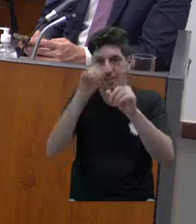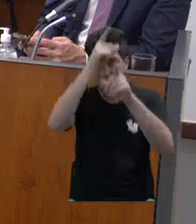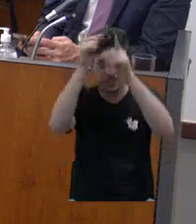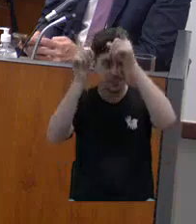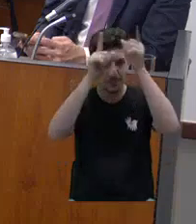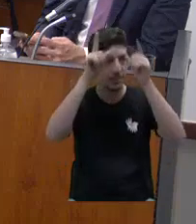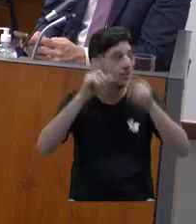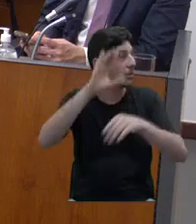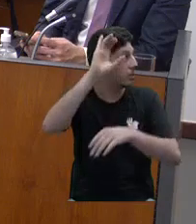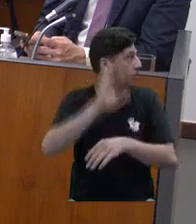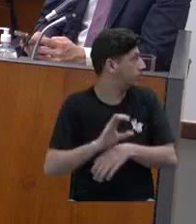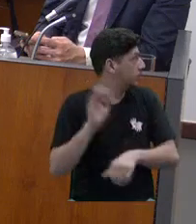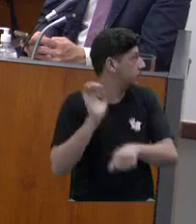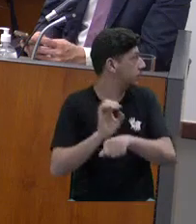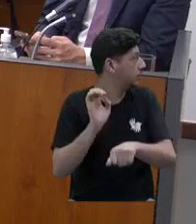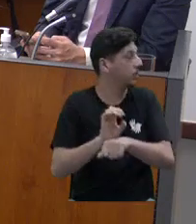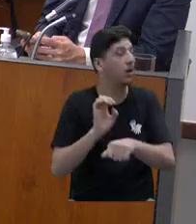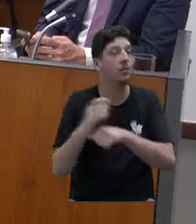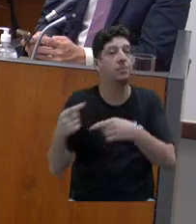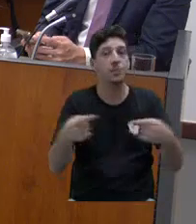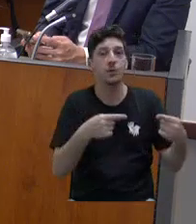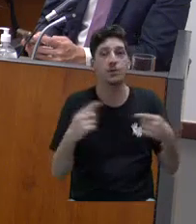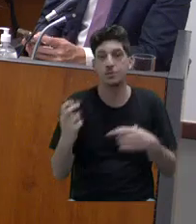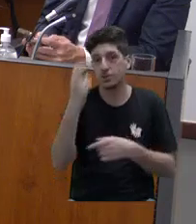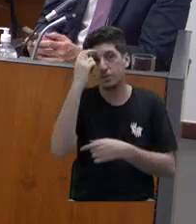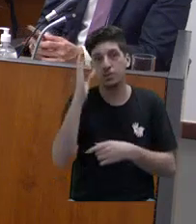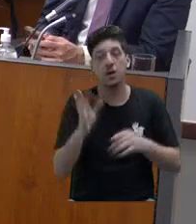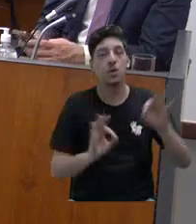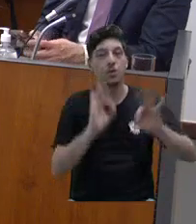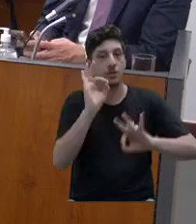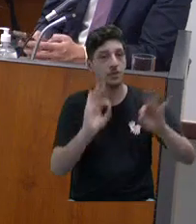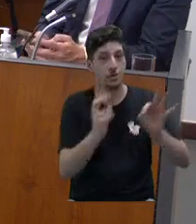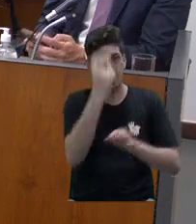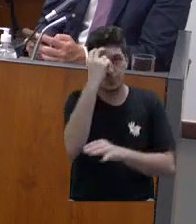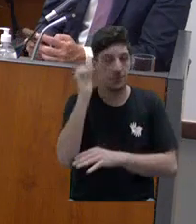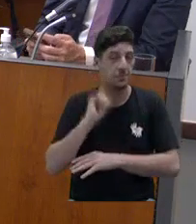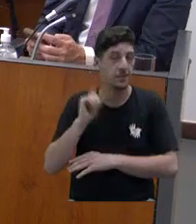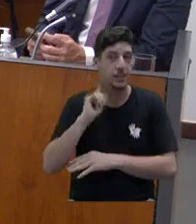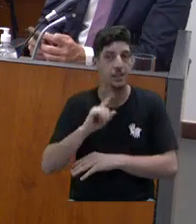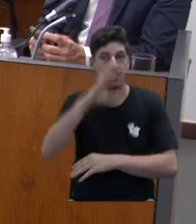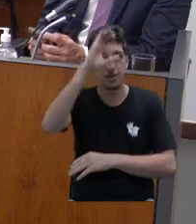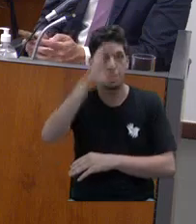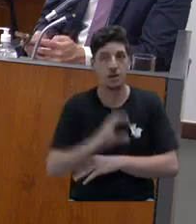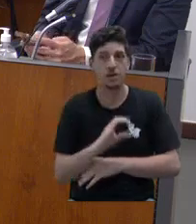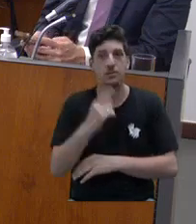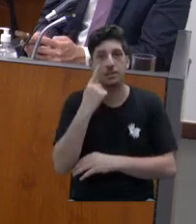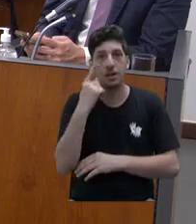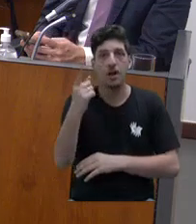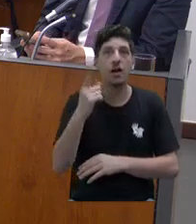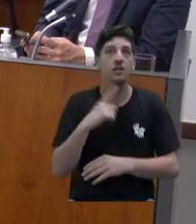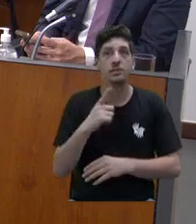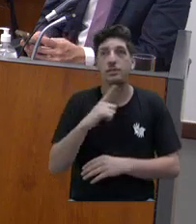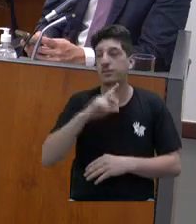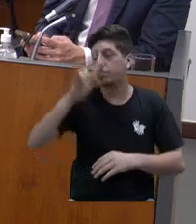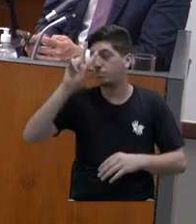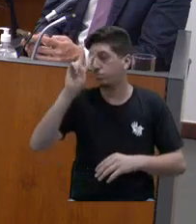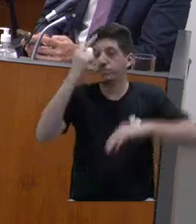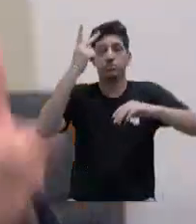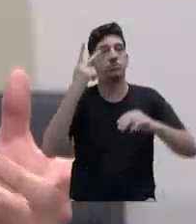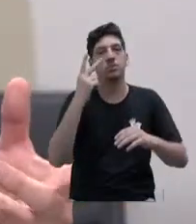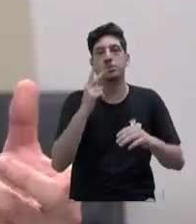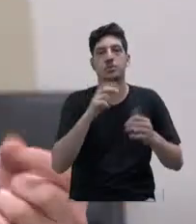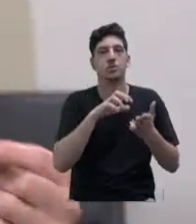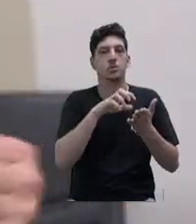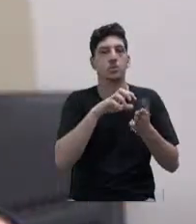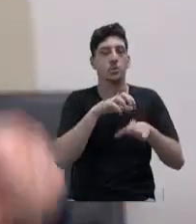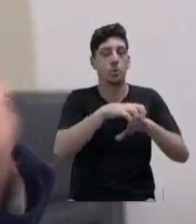Conselho Estadual de Políticas Culturais fez, eu acho que a cultura em Minas Gerais, o nosso conselho fez assim, um nó na cabeça do turismo, quando ele